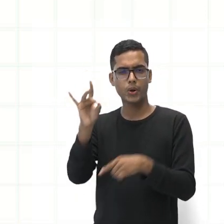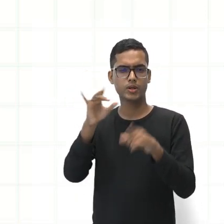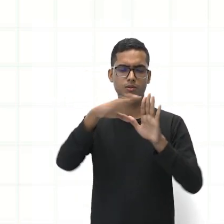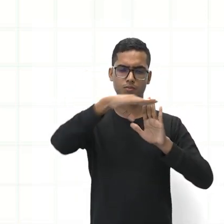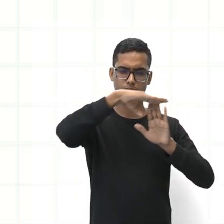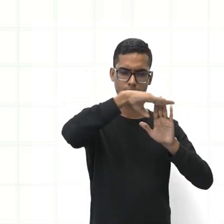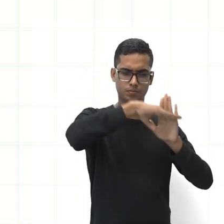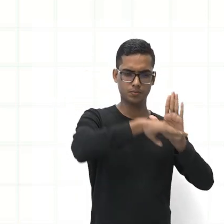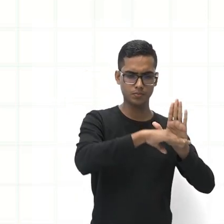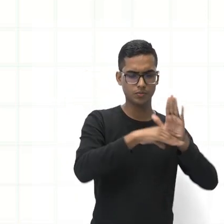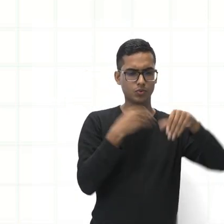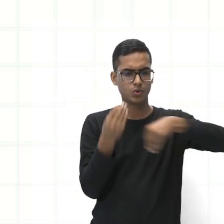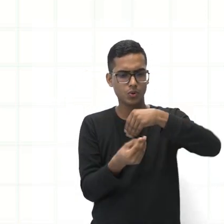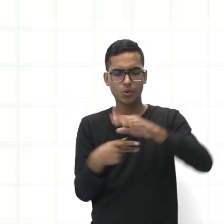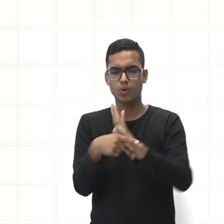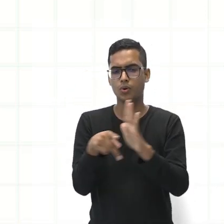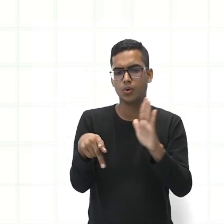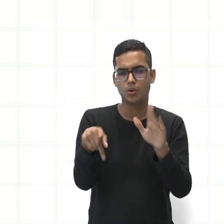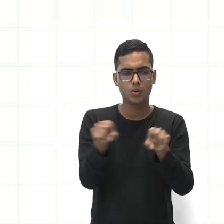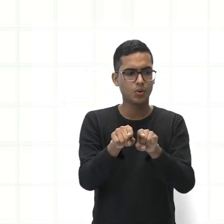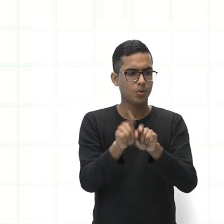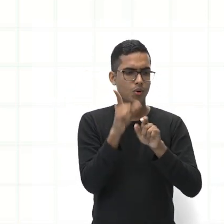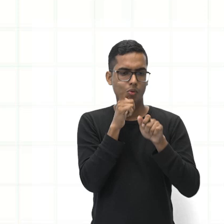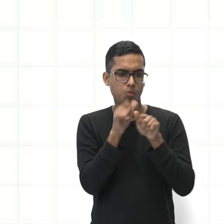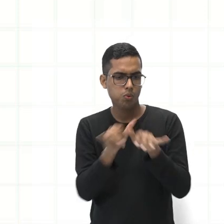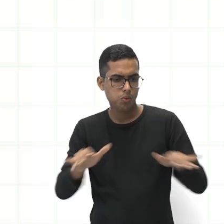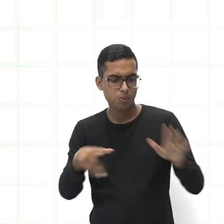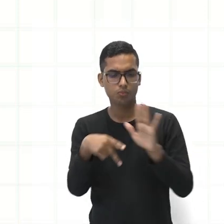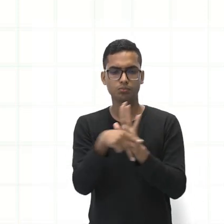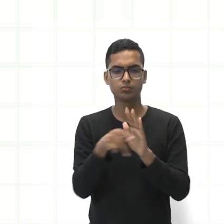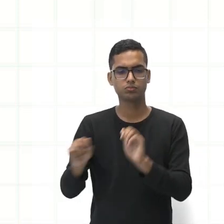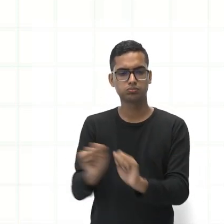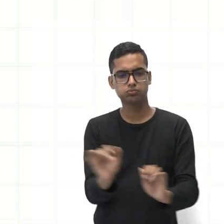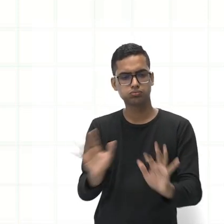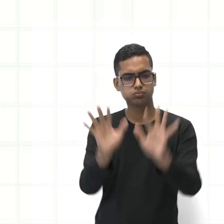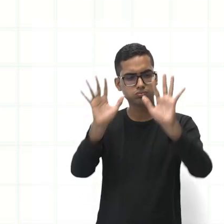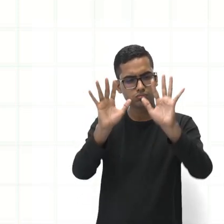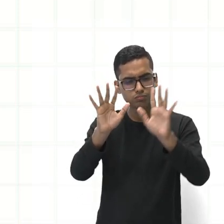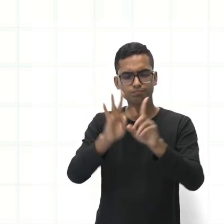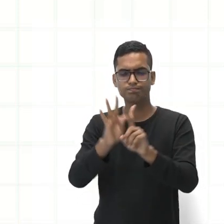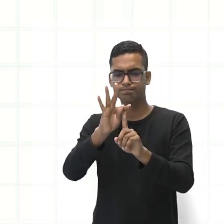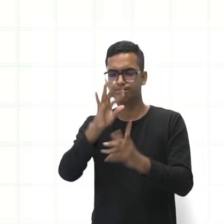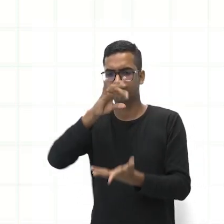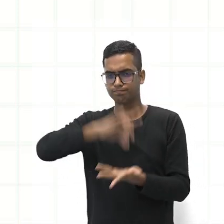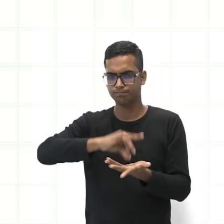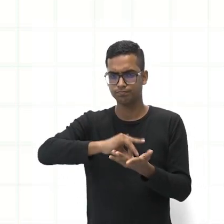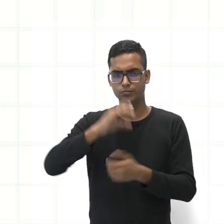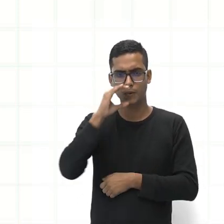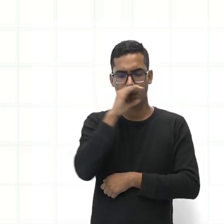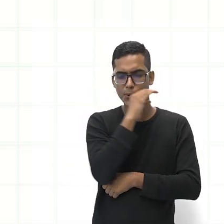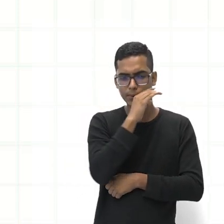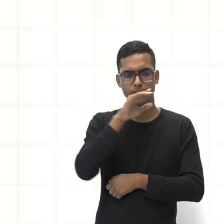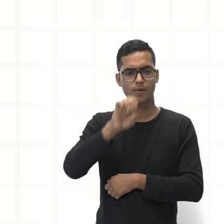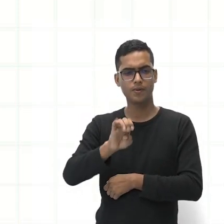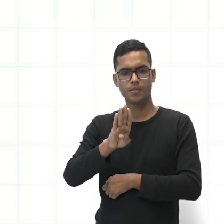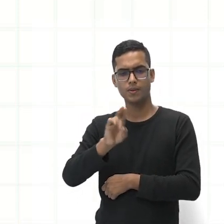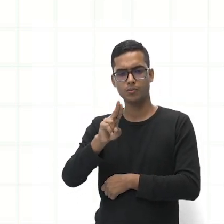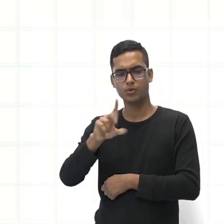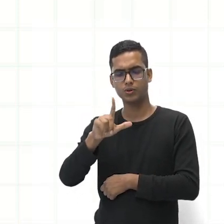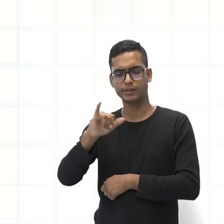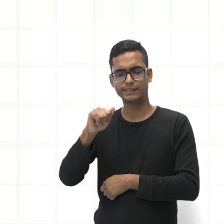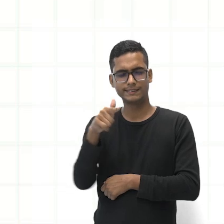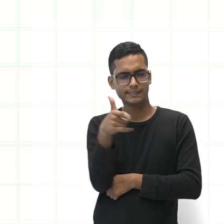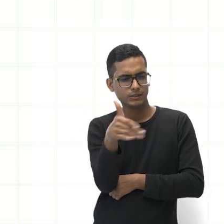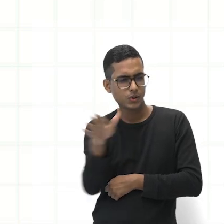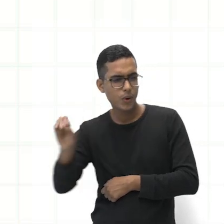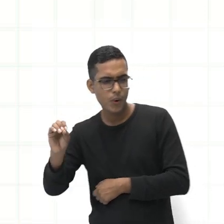de líquidos com pontos de ebulição próximos. Lembrando, ebulição é quando há